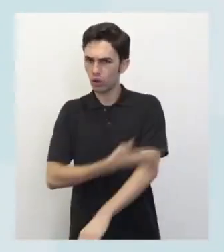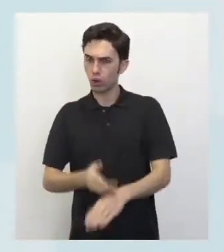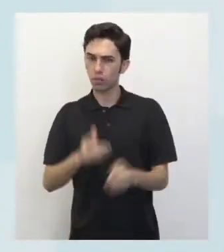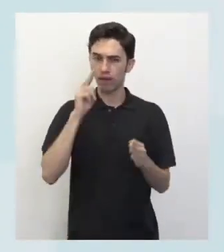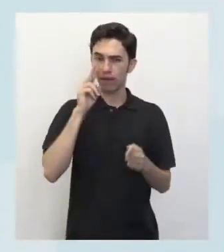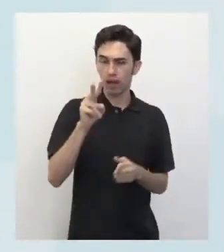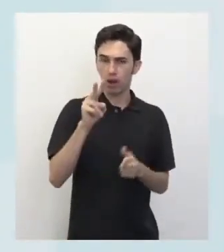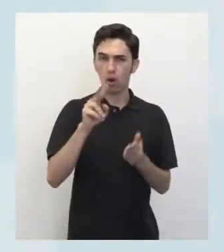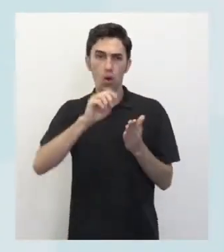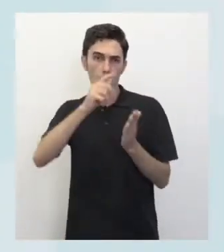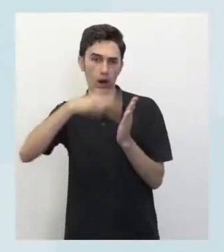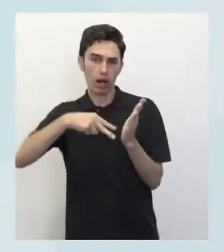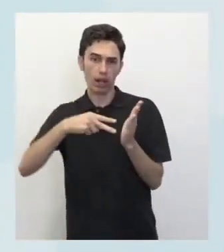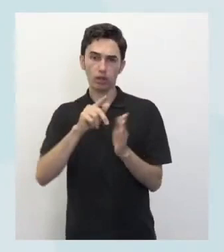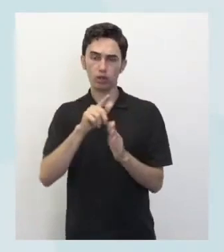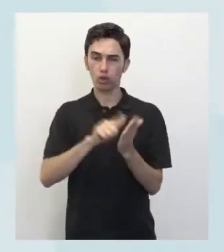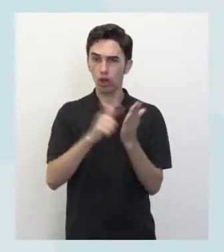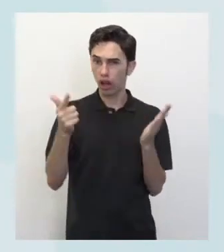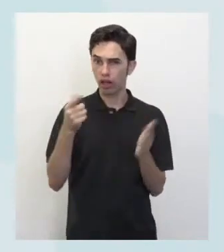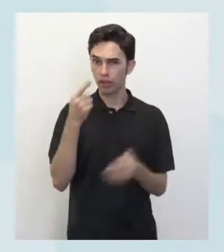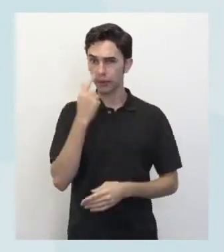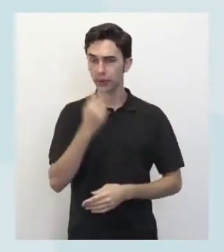Já voltamos.